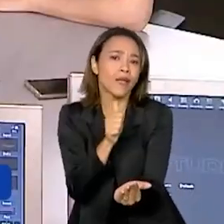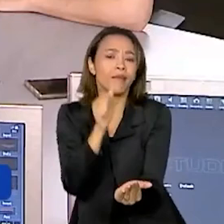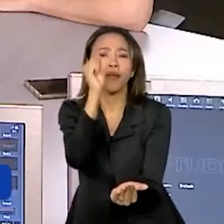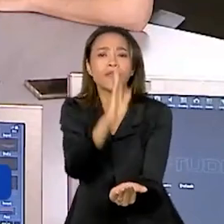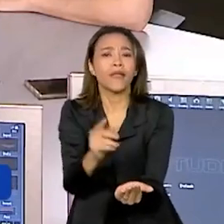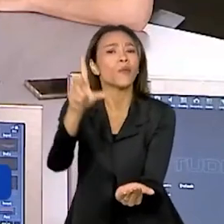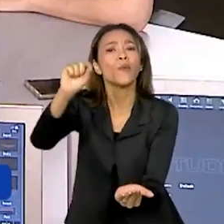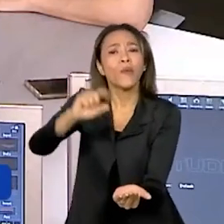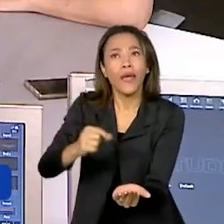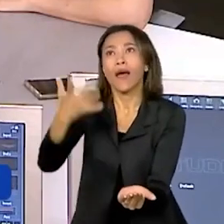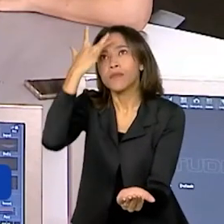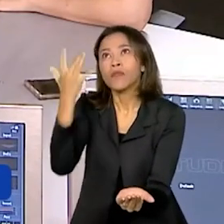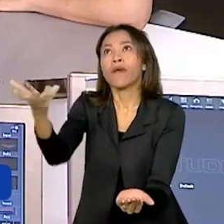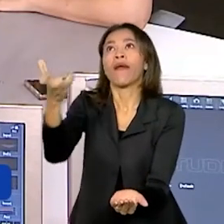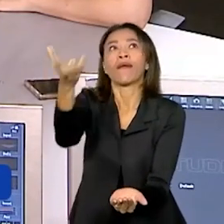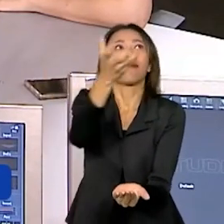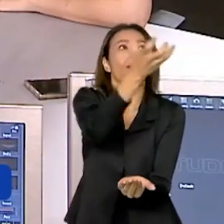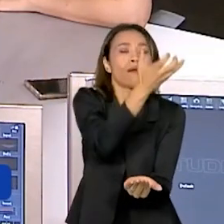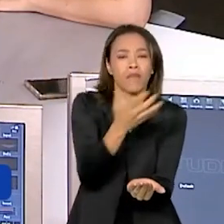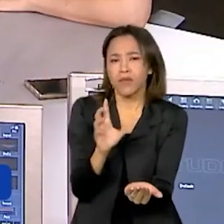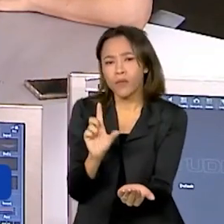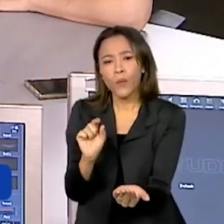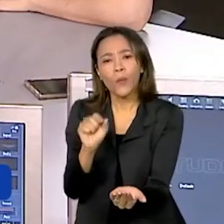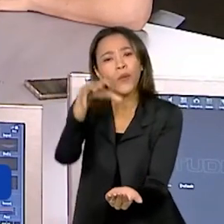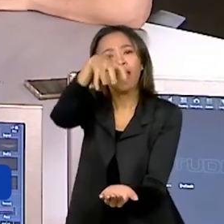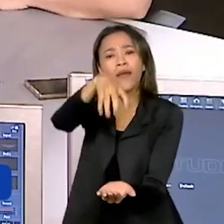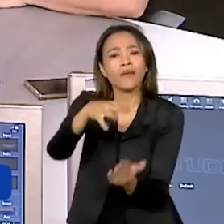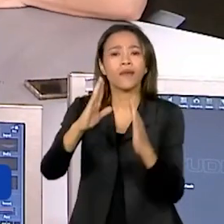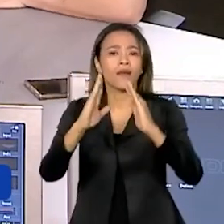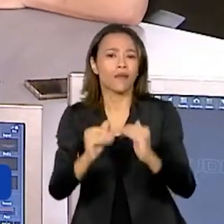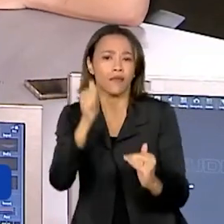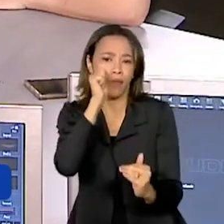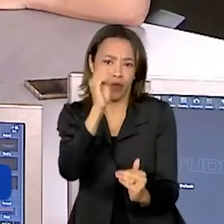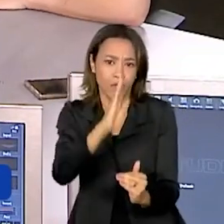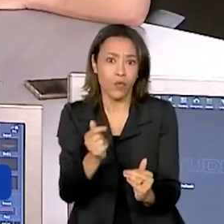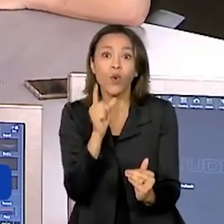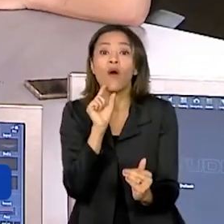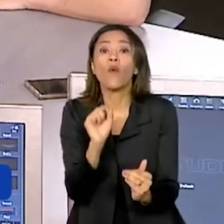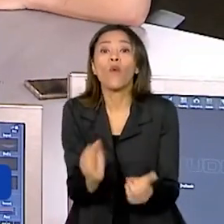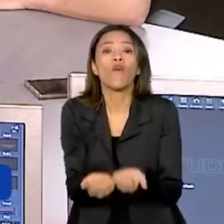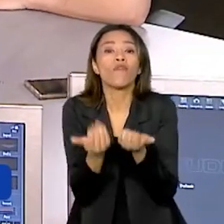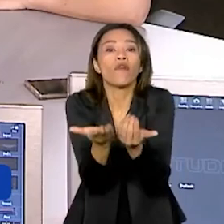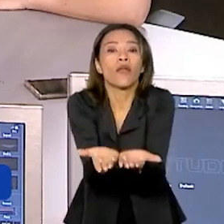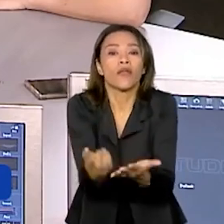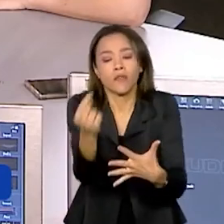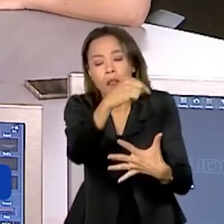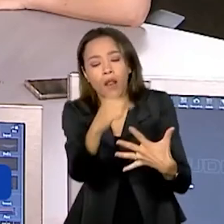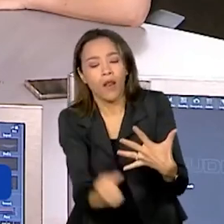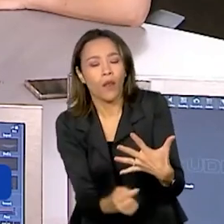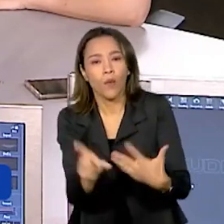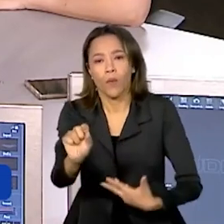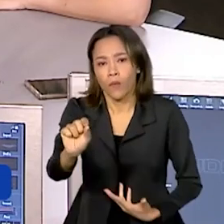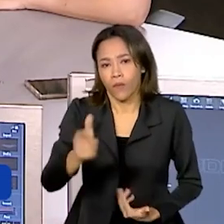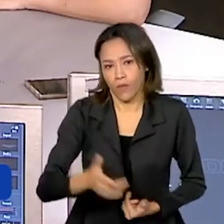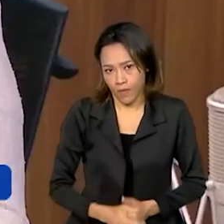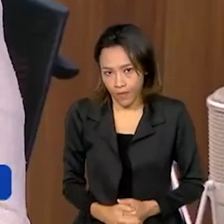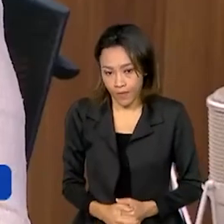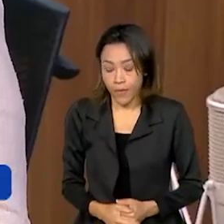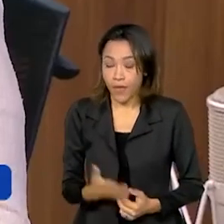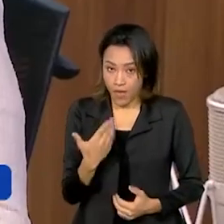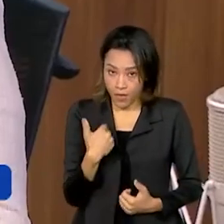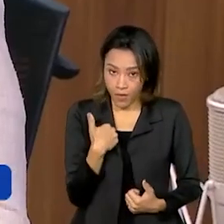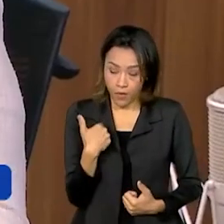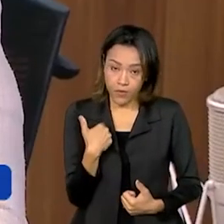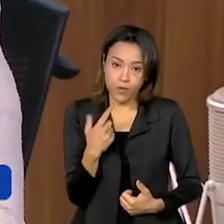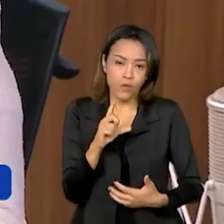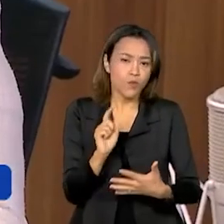Brasileira? O que que a Casa da Mulher Brasileira oferece às mulheres? Karina, a Casa da Mulher Brasileira é o que nós chamamos de um